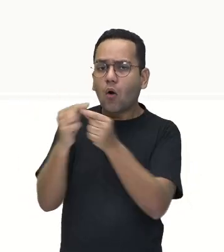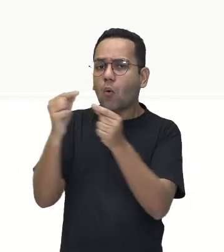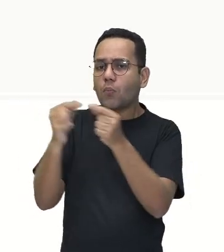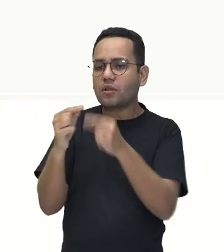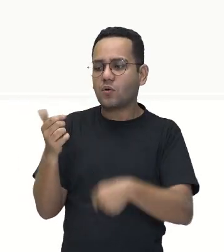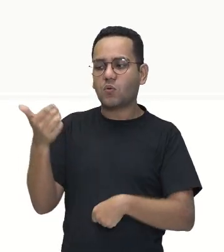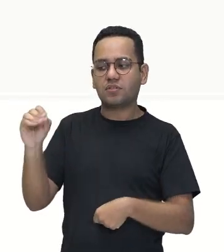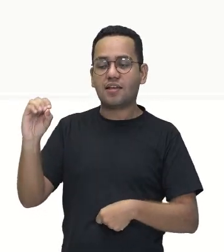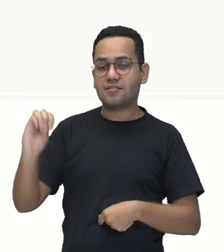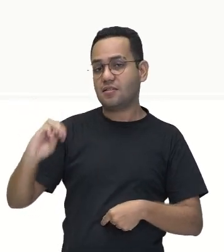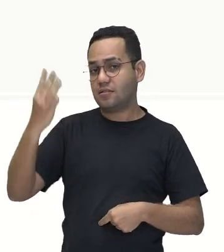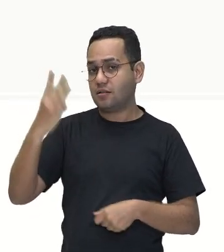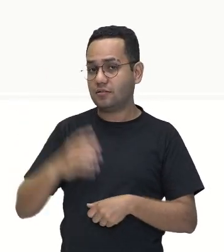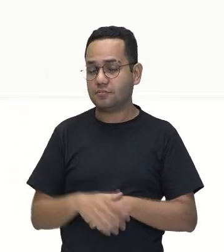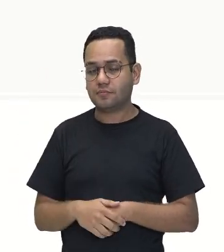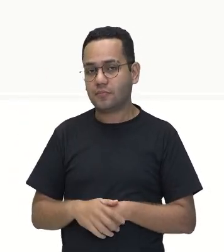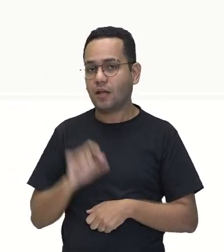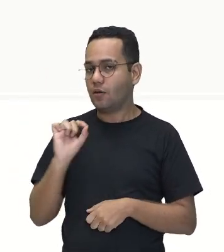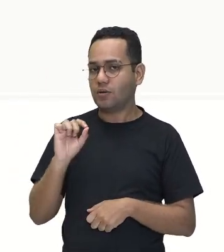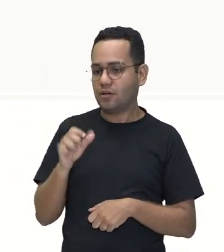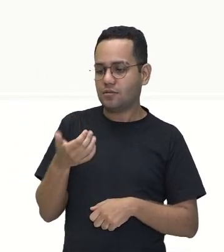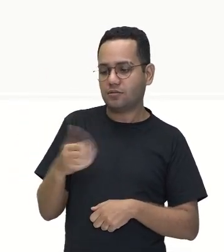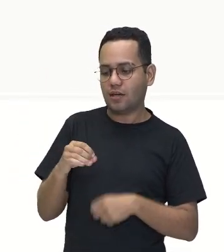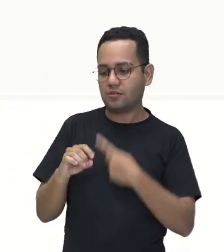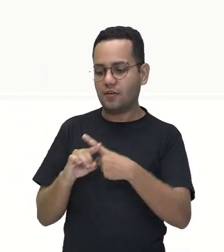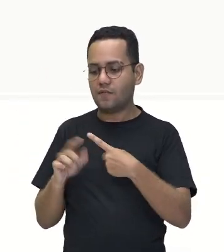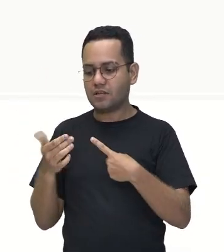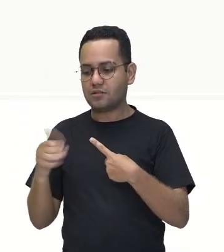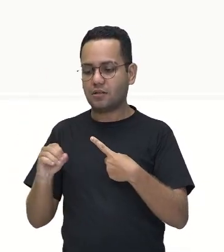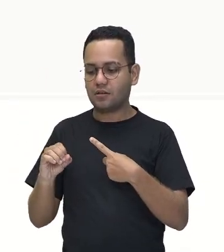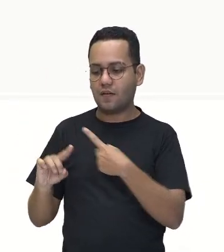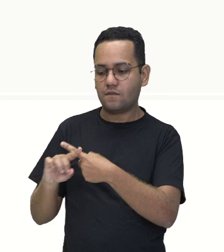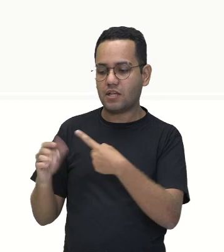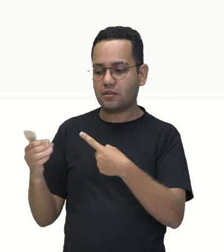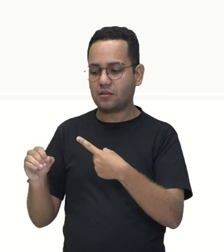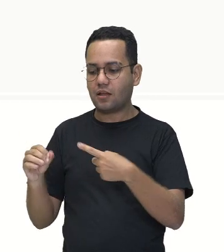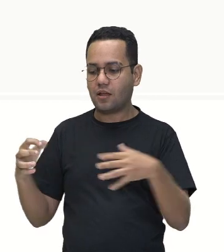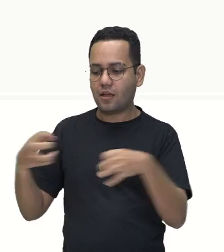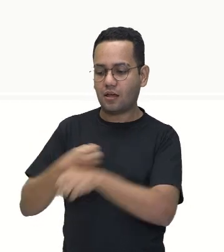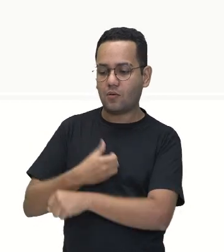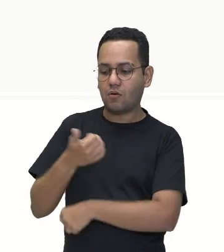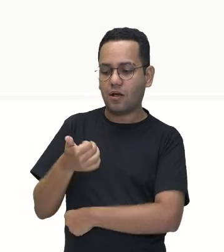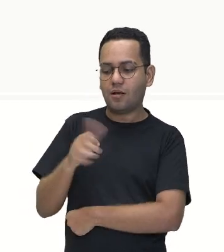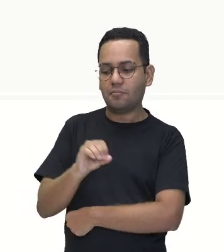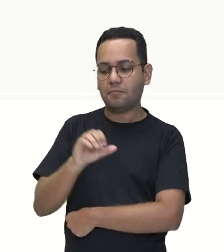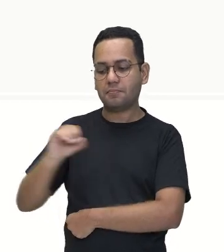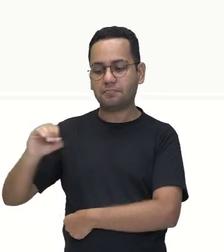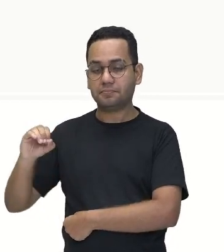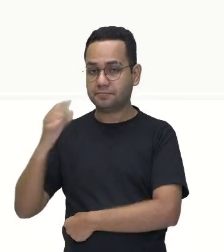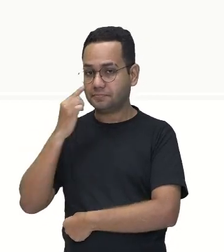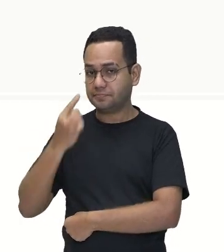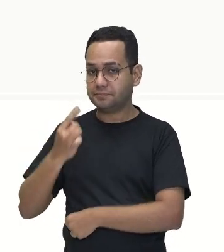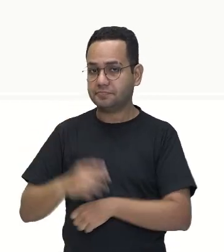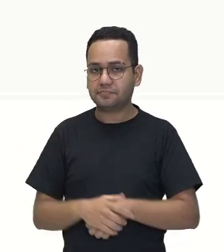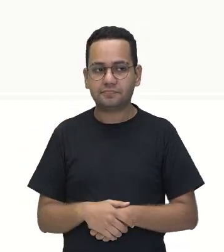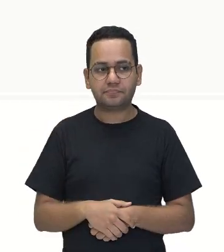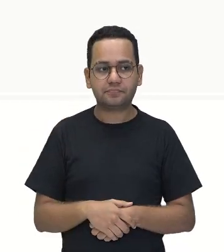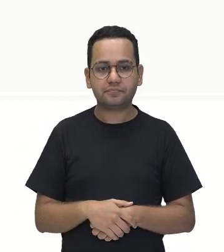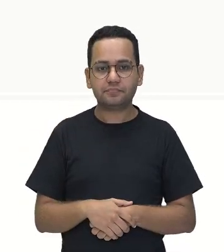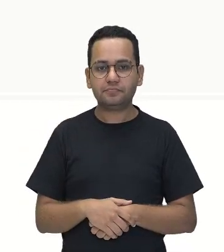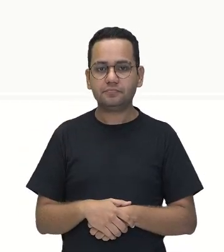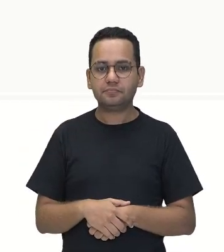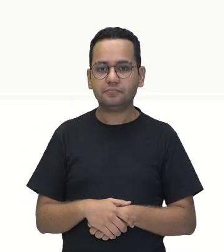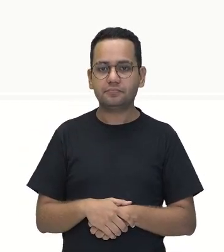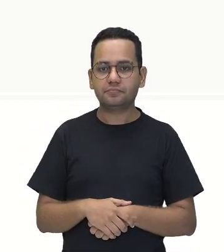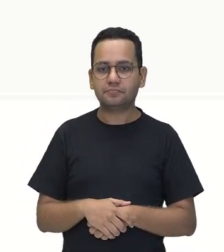Porque 10 elevado a 3 é a mesma coisa que 10 x 10 x 10 que dá 1000 então no lugar de 1000 eu posso